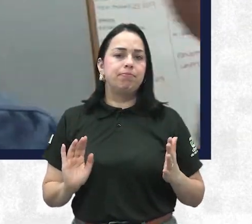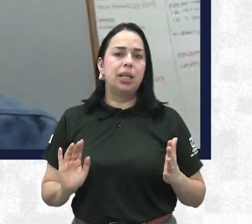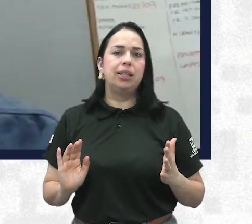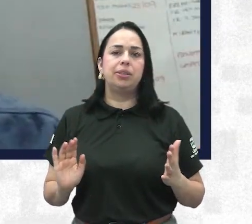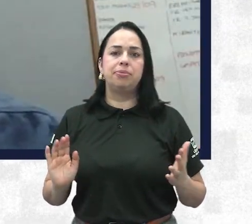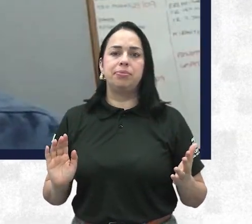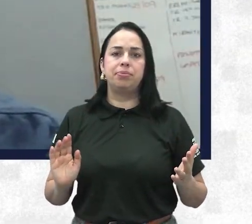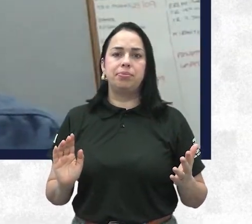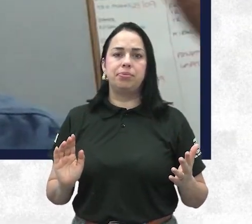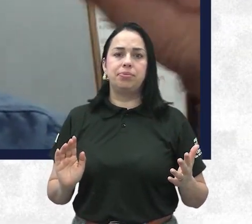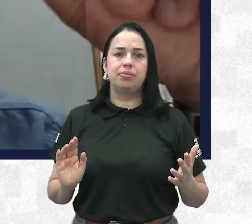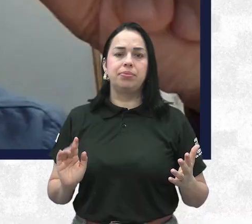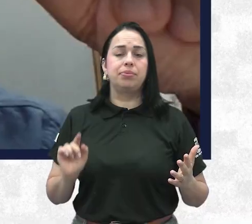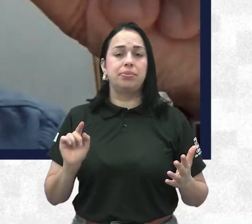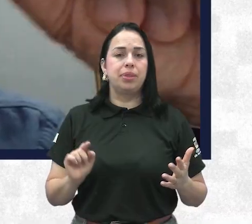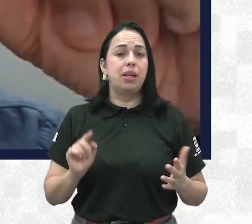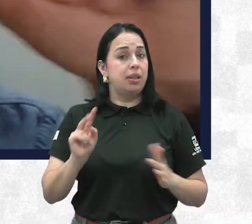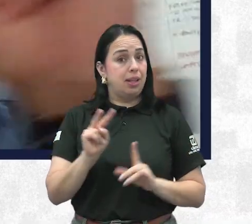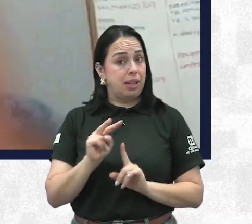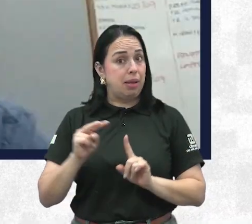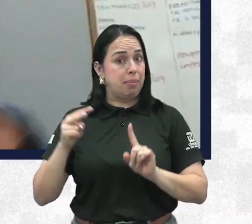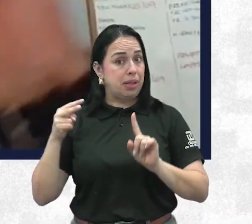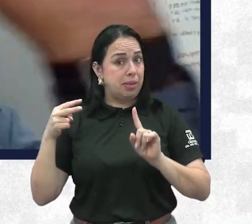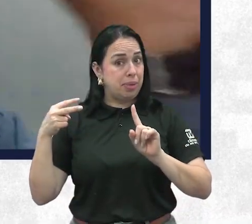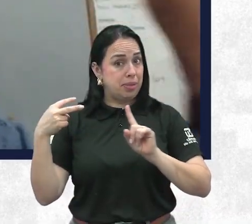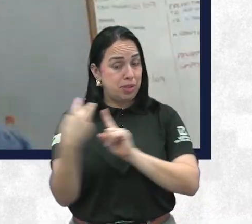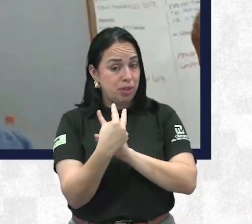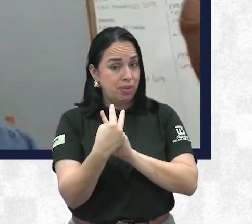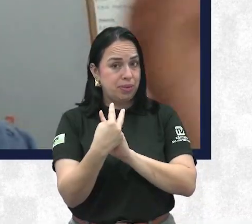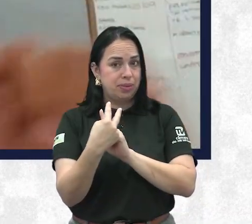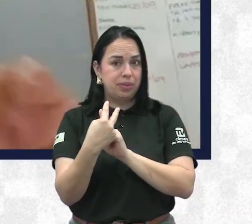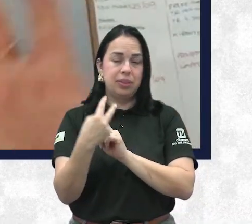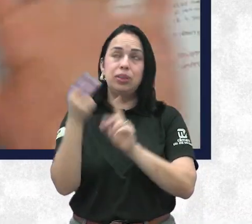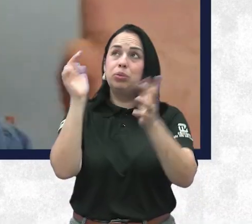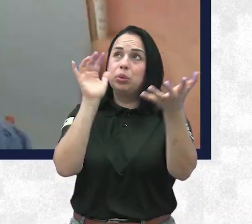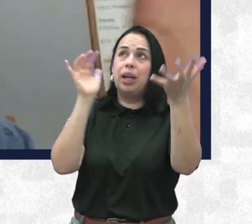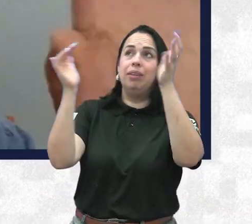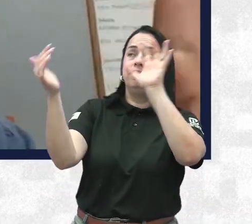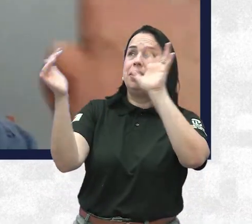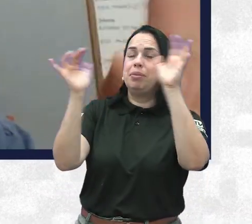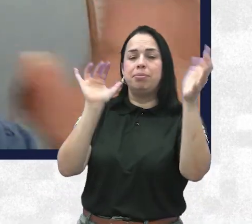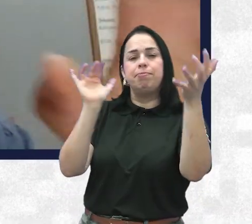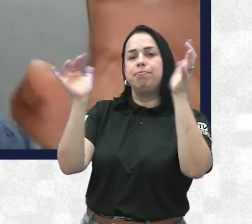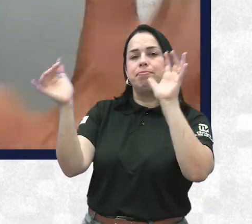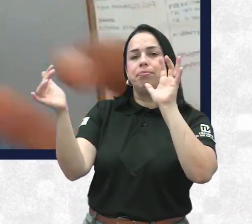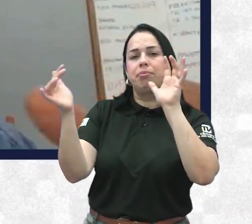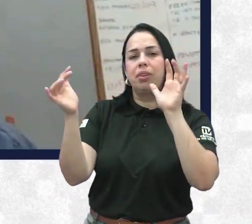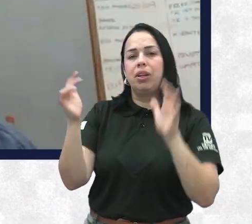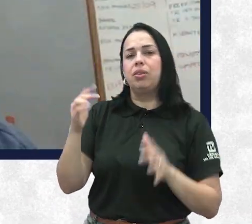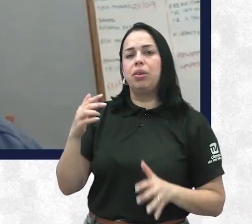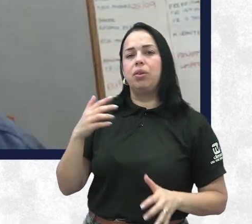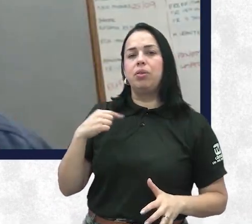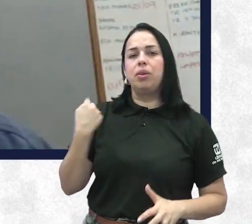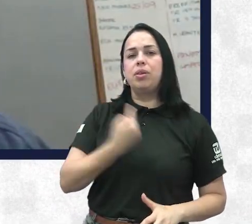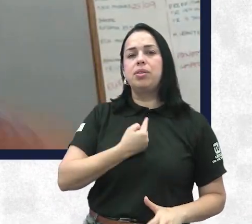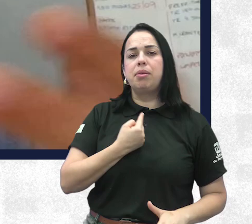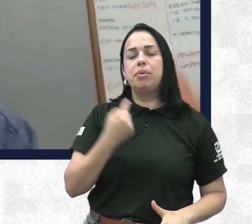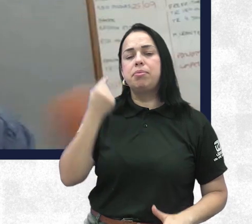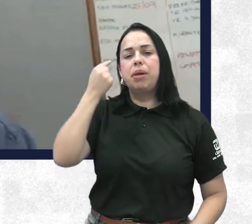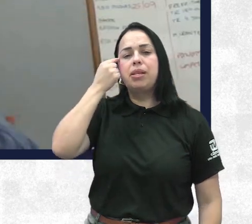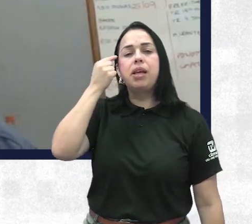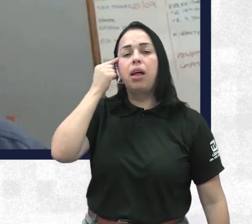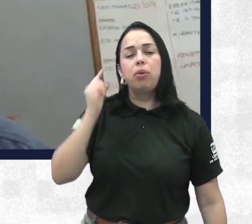né? Mas aí nessa perspectiva de mudanças climáticas, o que a gente